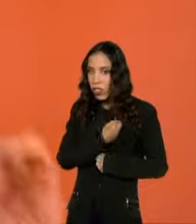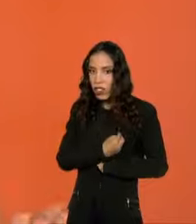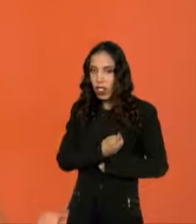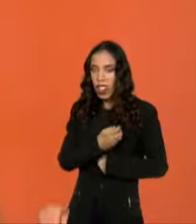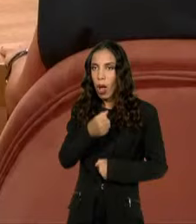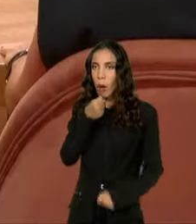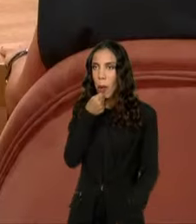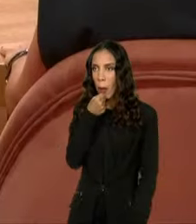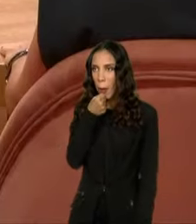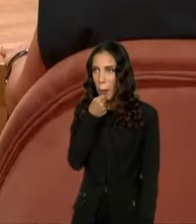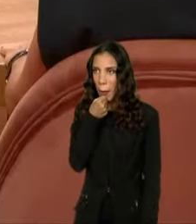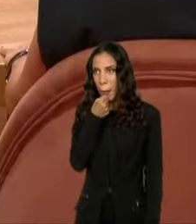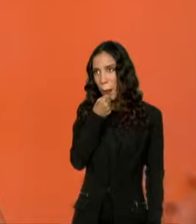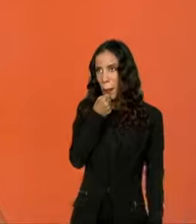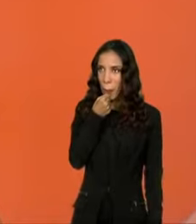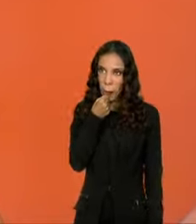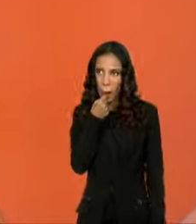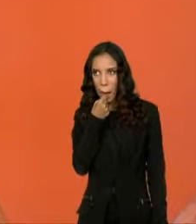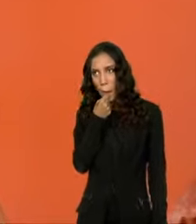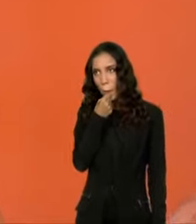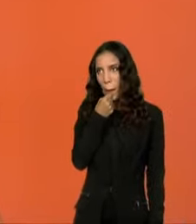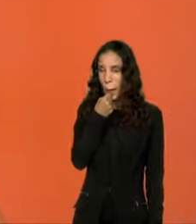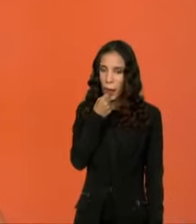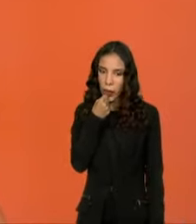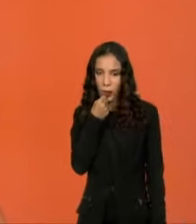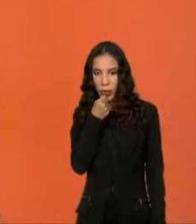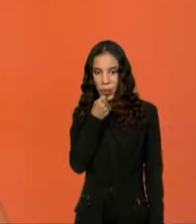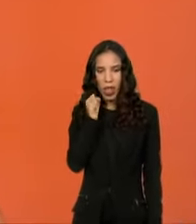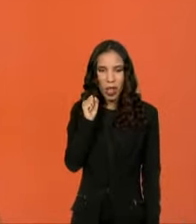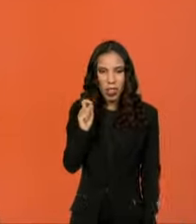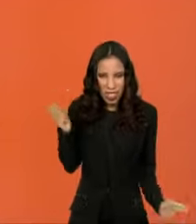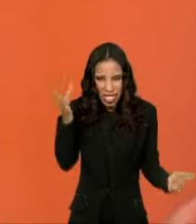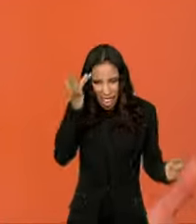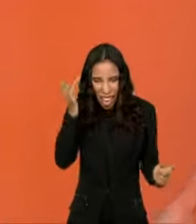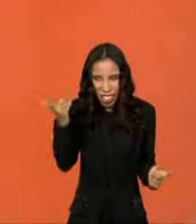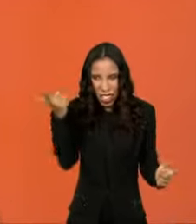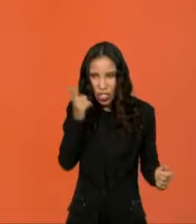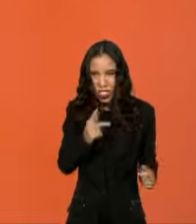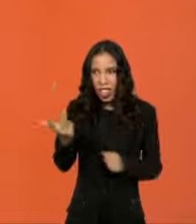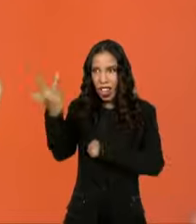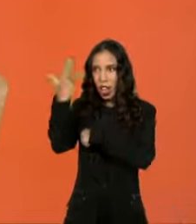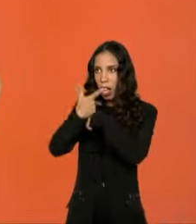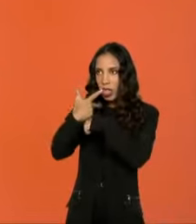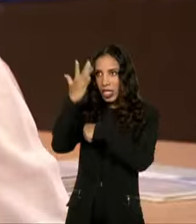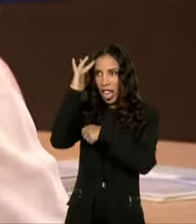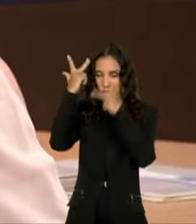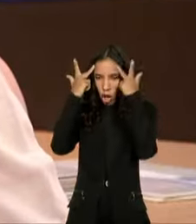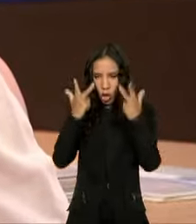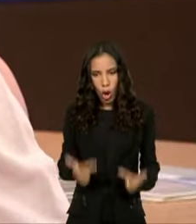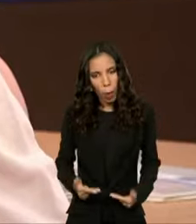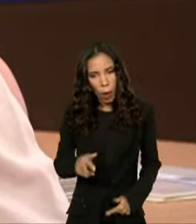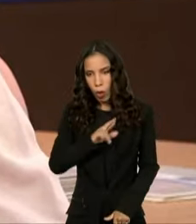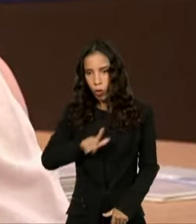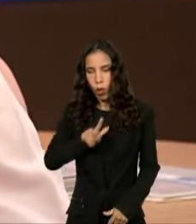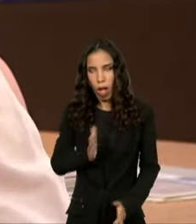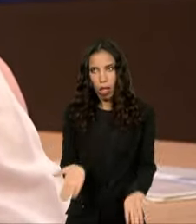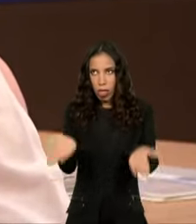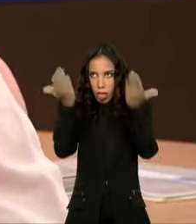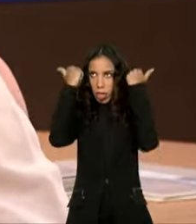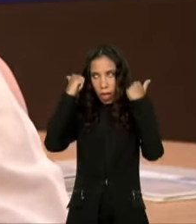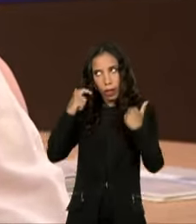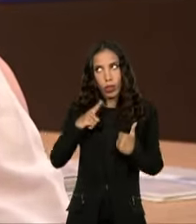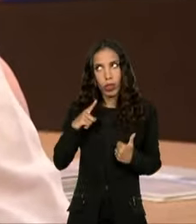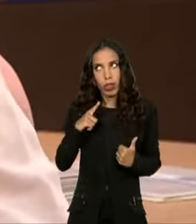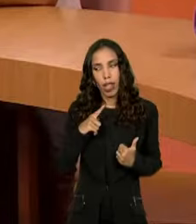assim como você fala e eu falava de improviso? E pode ser normal? Não, não tá, pode ser normal. Tem que esconder mas coisa. Mas você não teve novidade de ser normal, não é? Eu